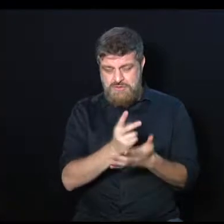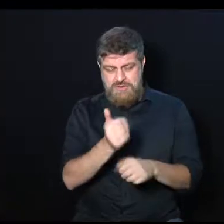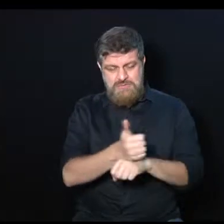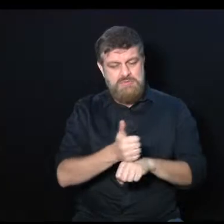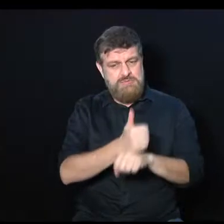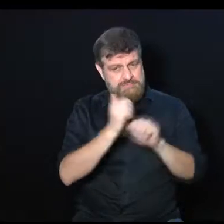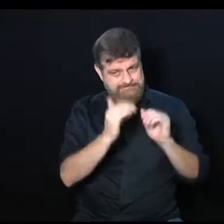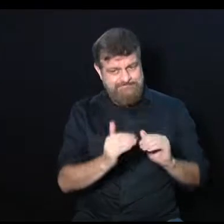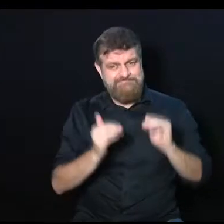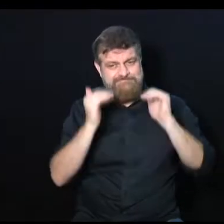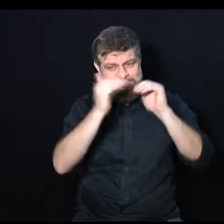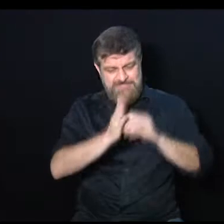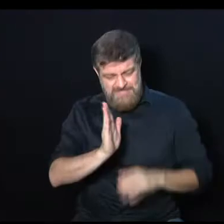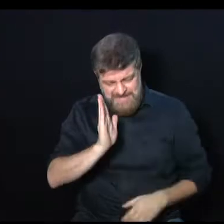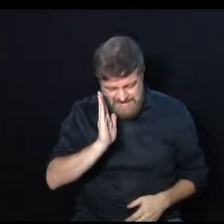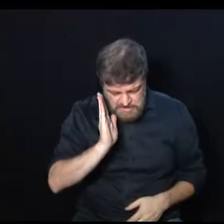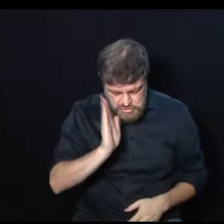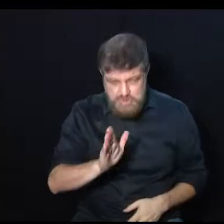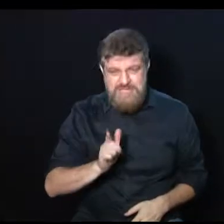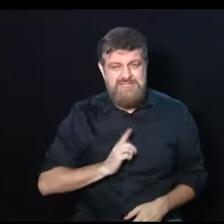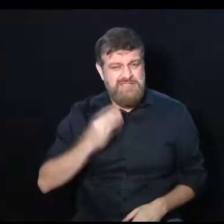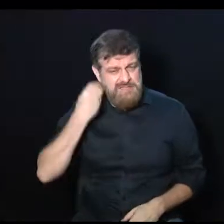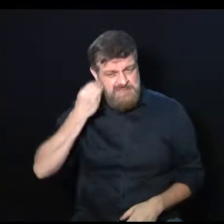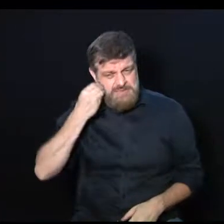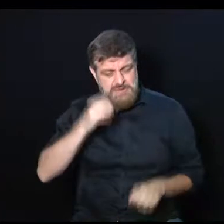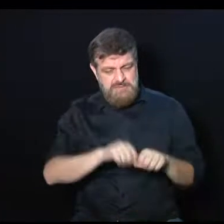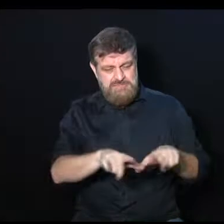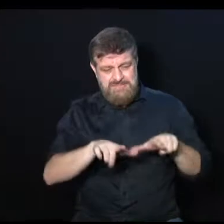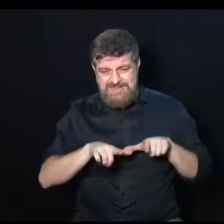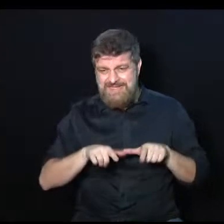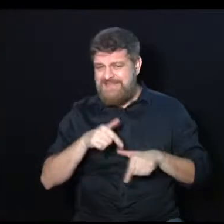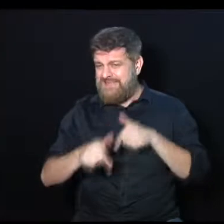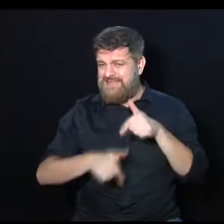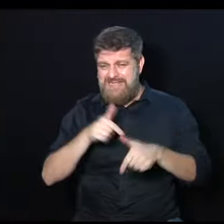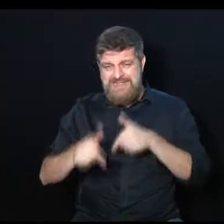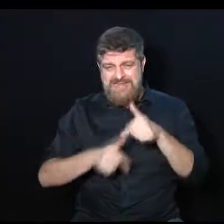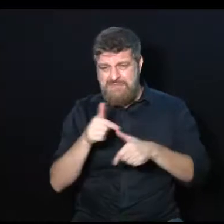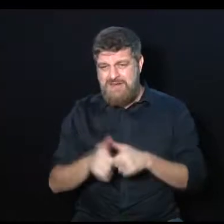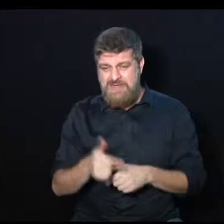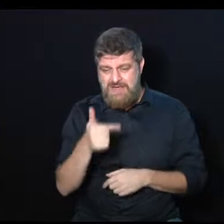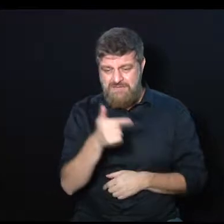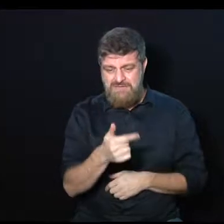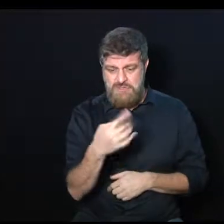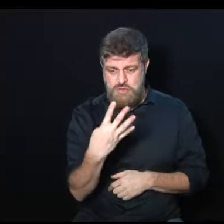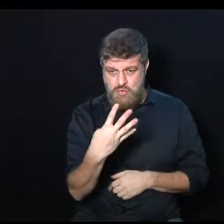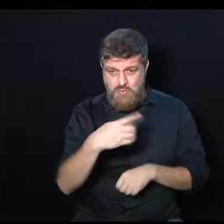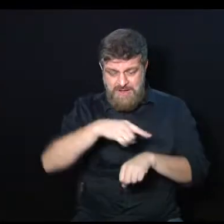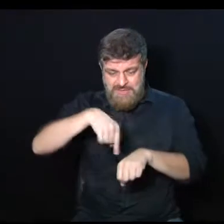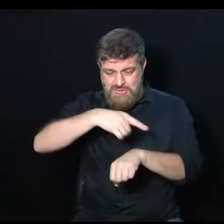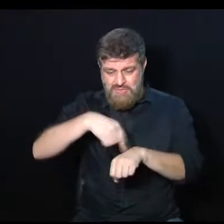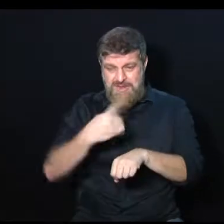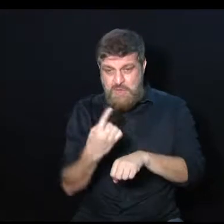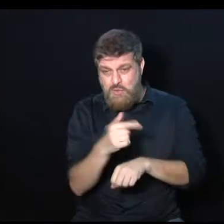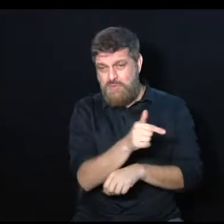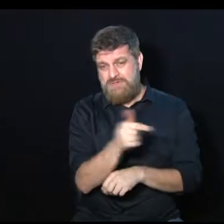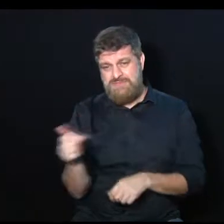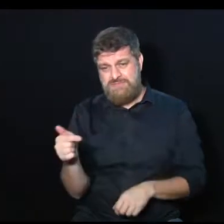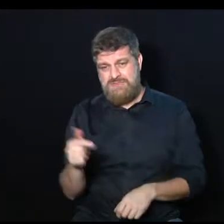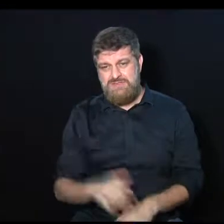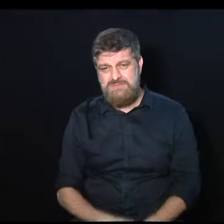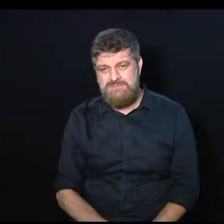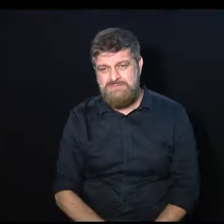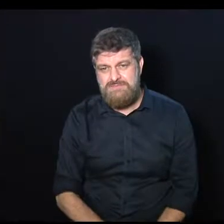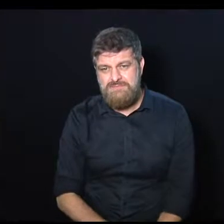gabaritada e que já é toxicologista médica, já tem esse título, e ela está trabalhando 24 horas por semana com a gente no CEATOX. Então, eu acho